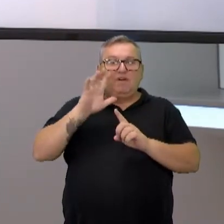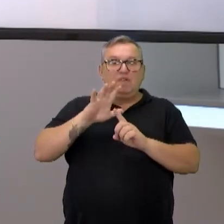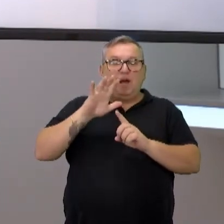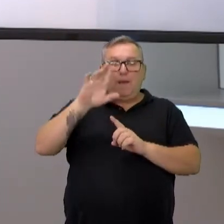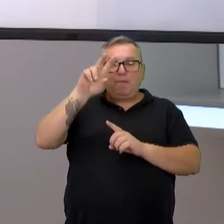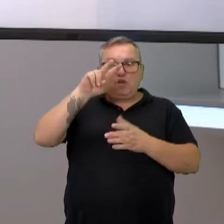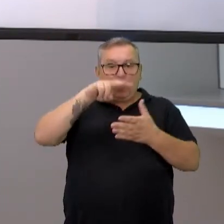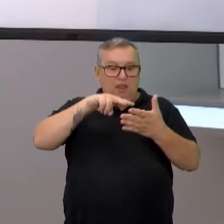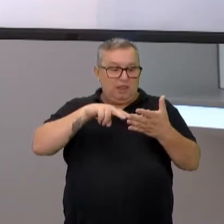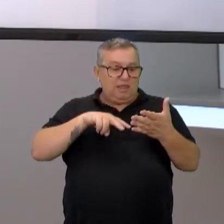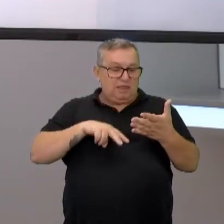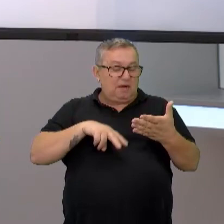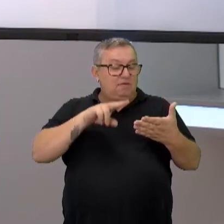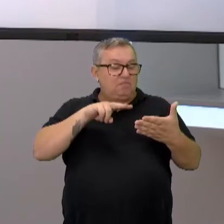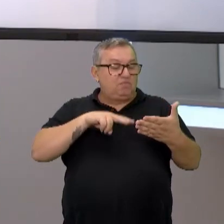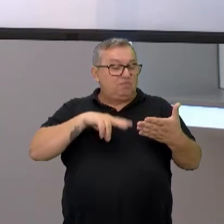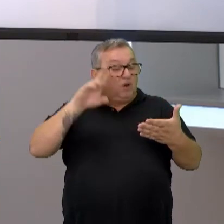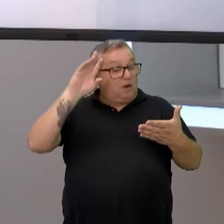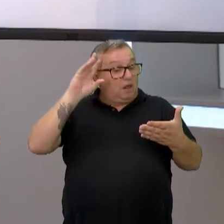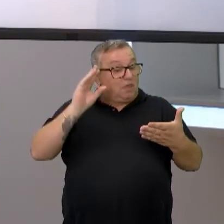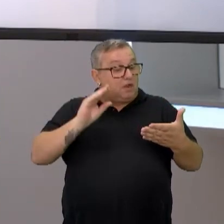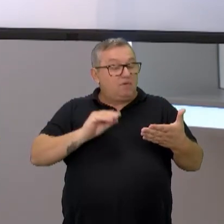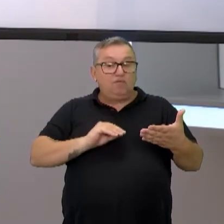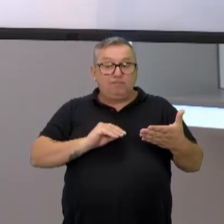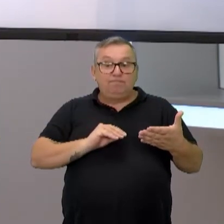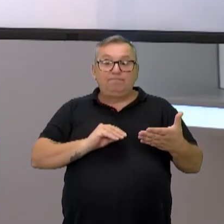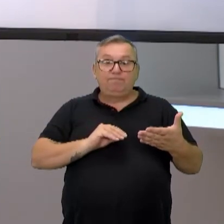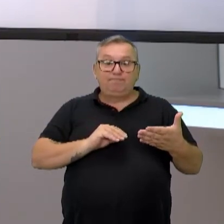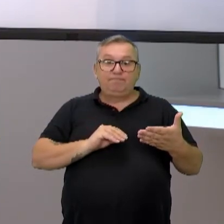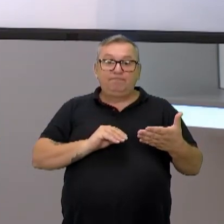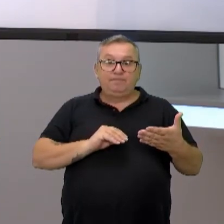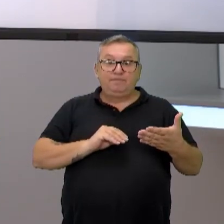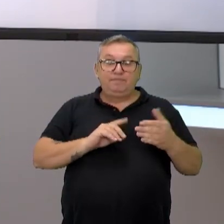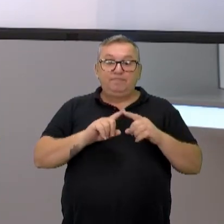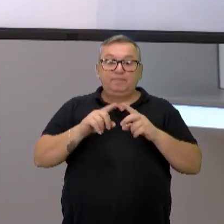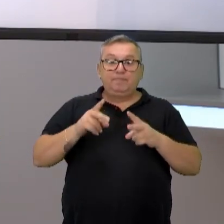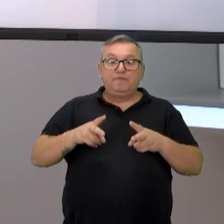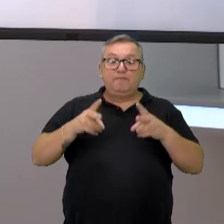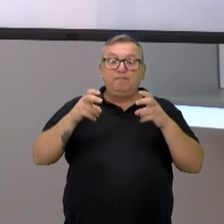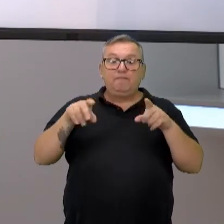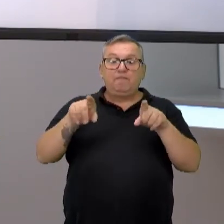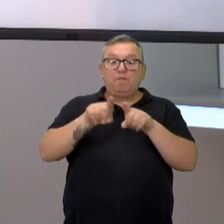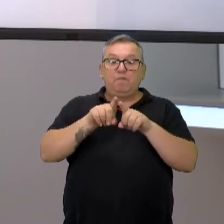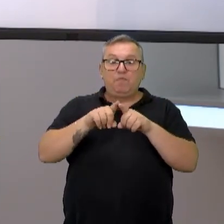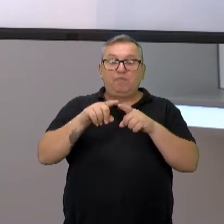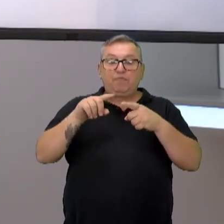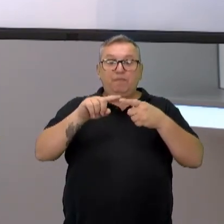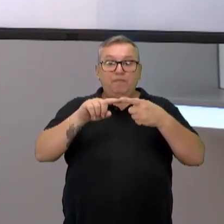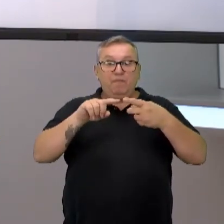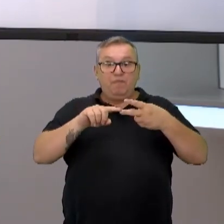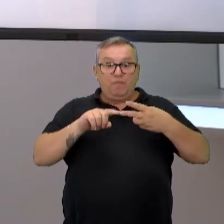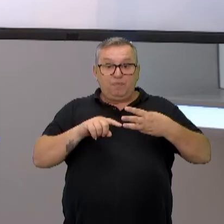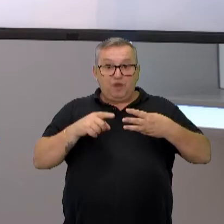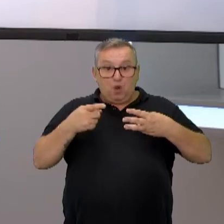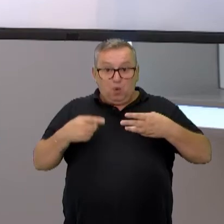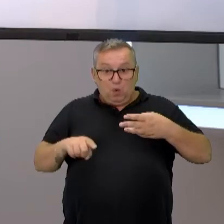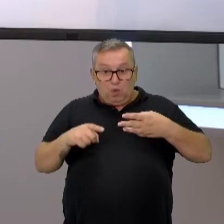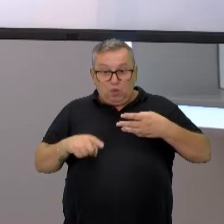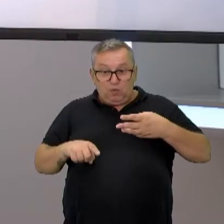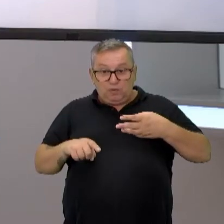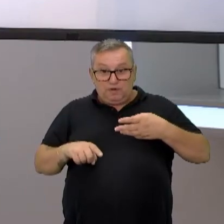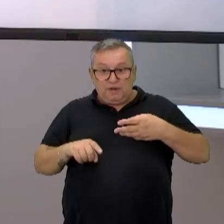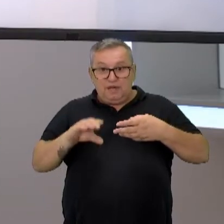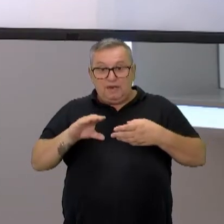certo? Então, você traz o leitor e depois você começa a desenvolver. Aí você percebe que as três últimas aqui... A gente estava tratando de